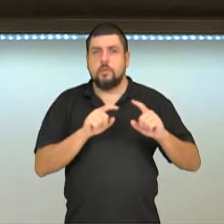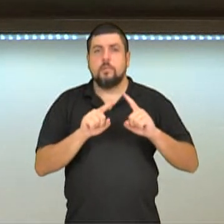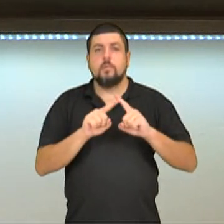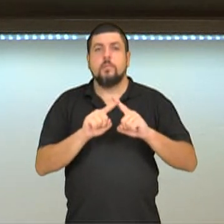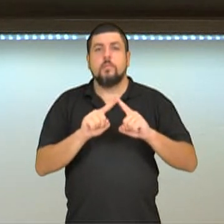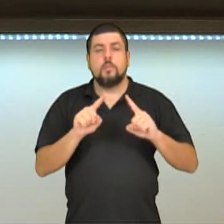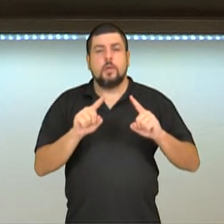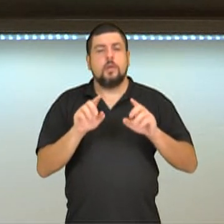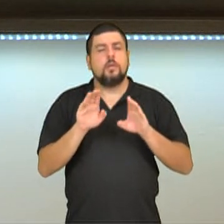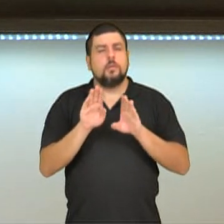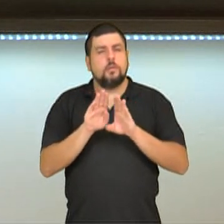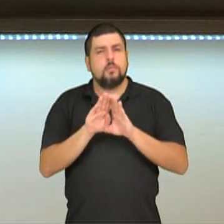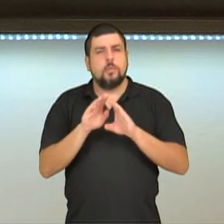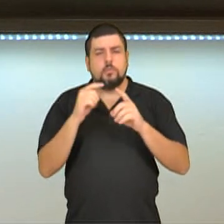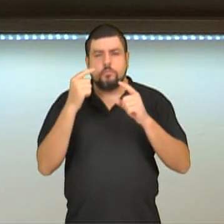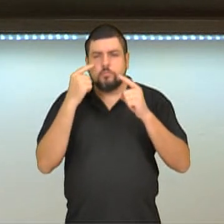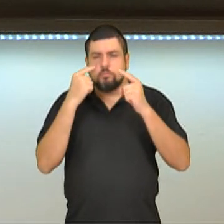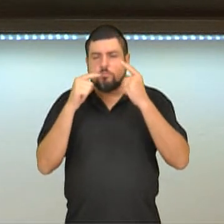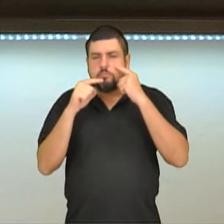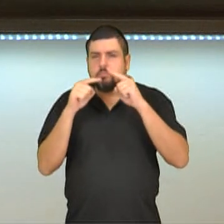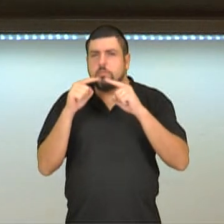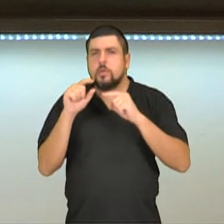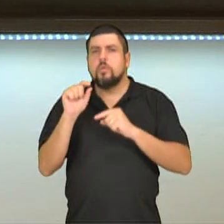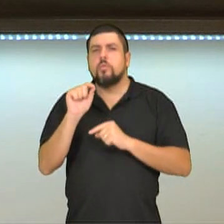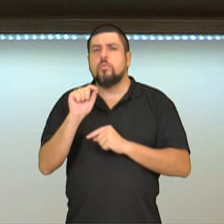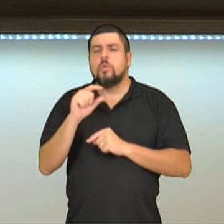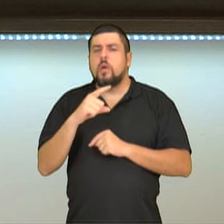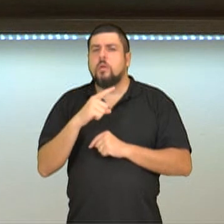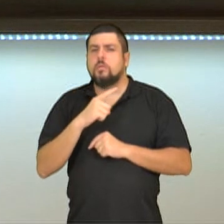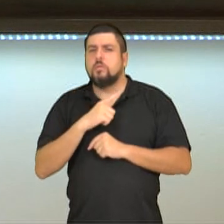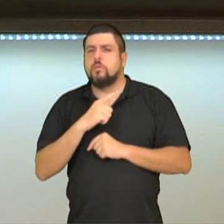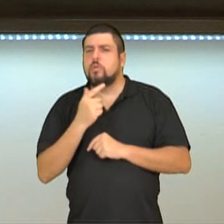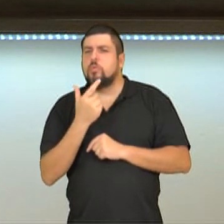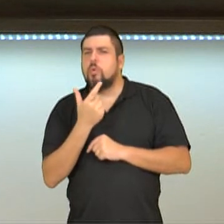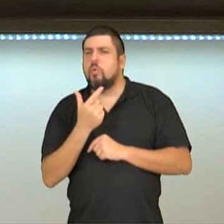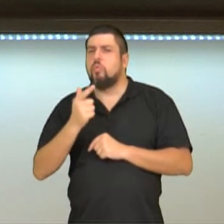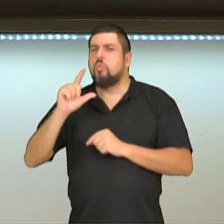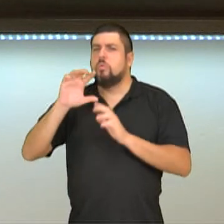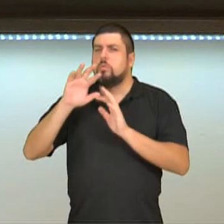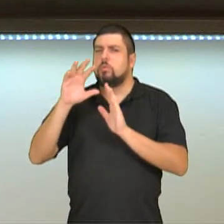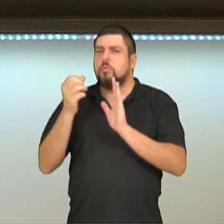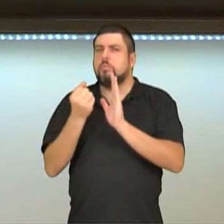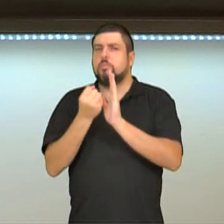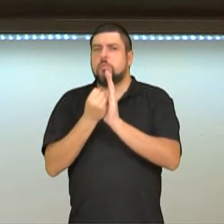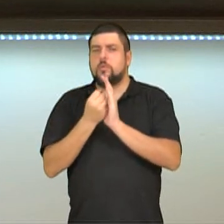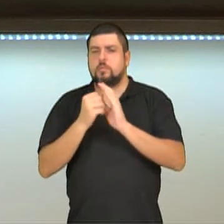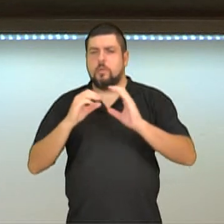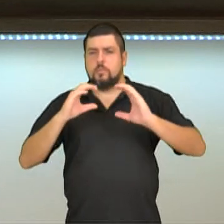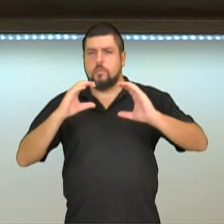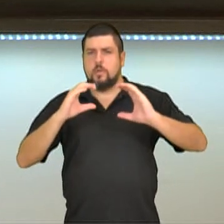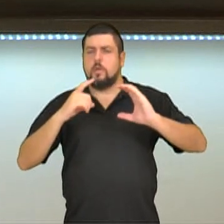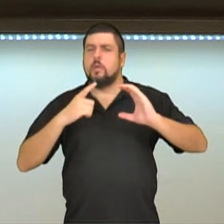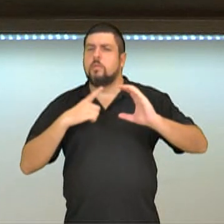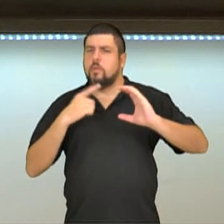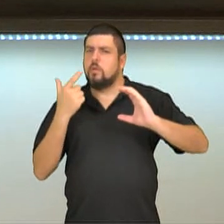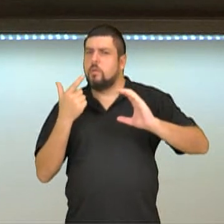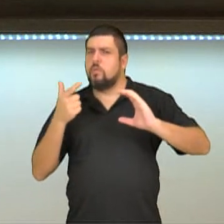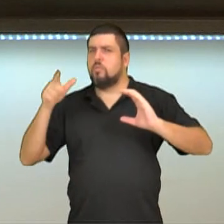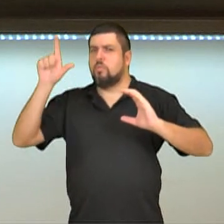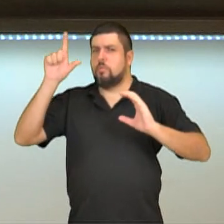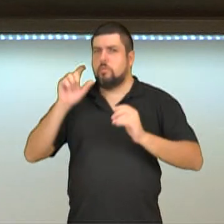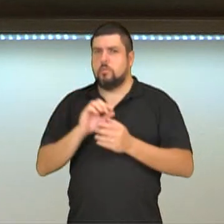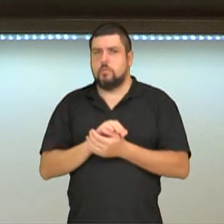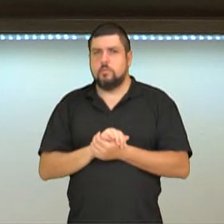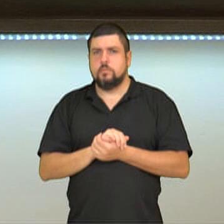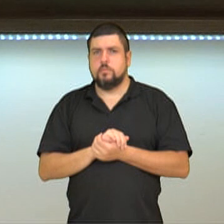vamos descobrir que existem outros sinais de associação além dos parênteses. Professora, mas que confuso